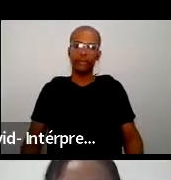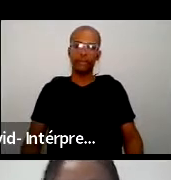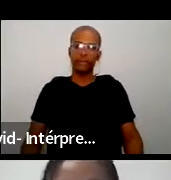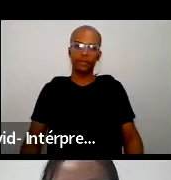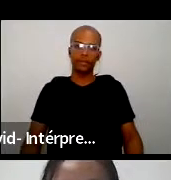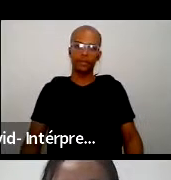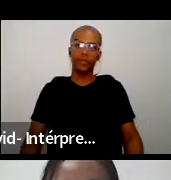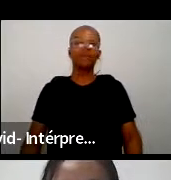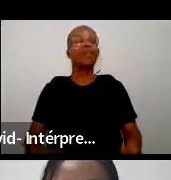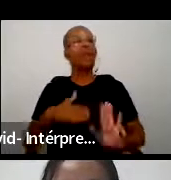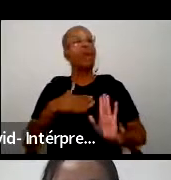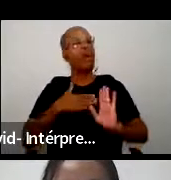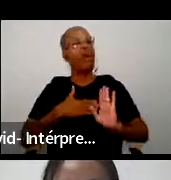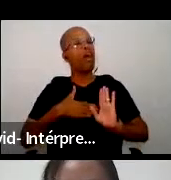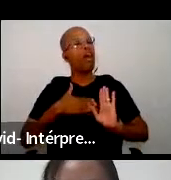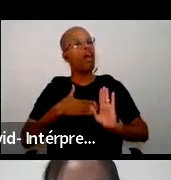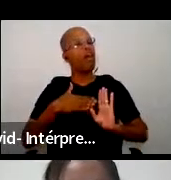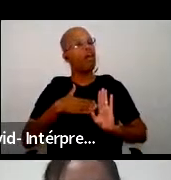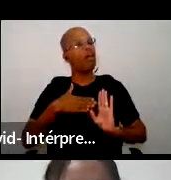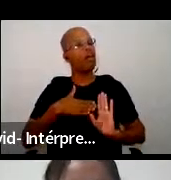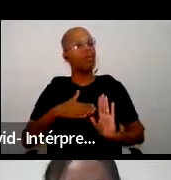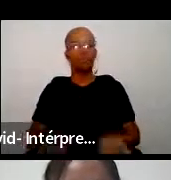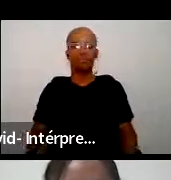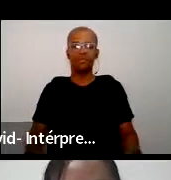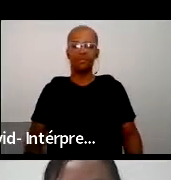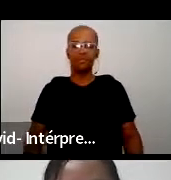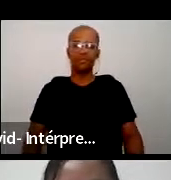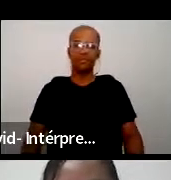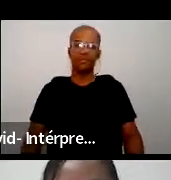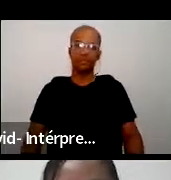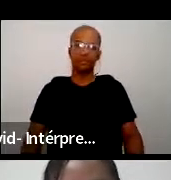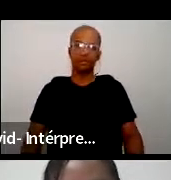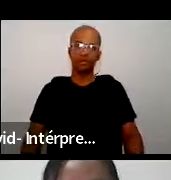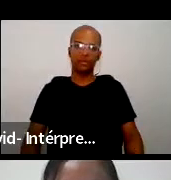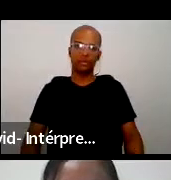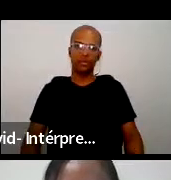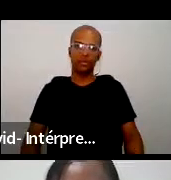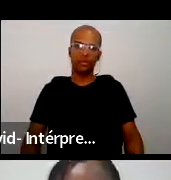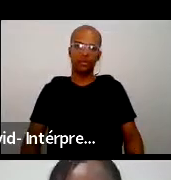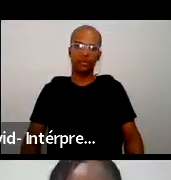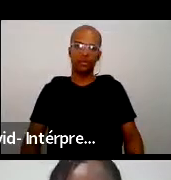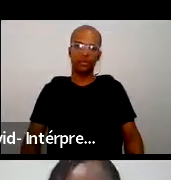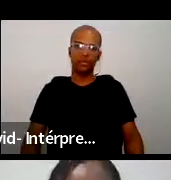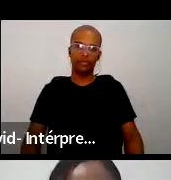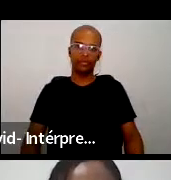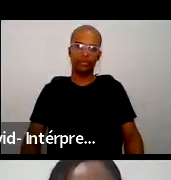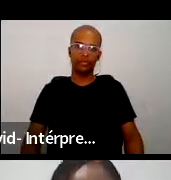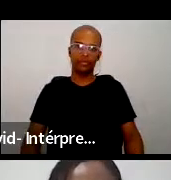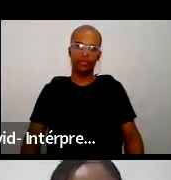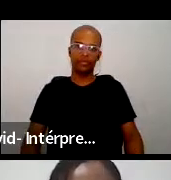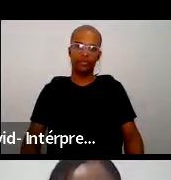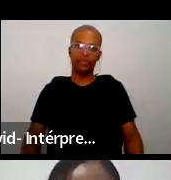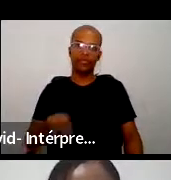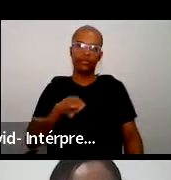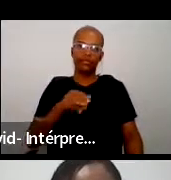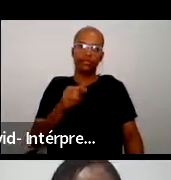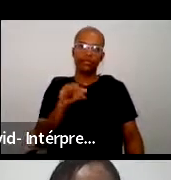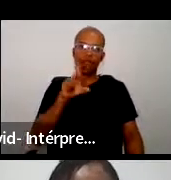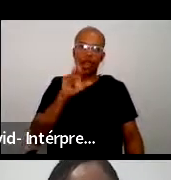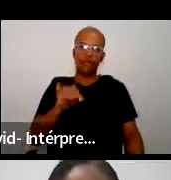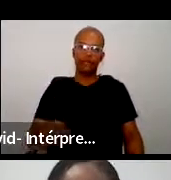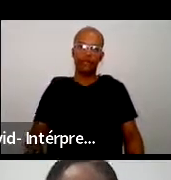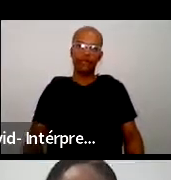Um de cada vez. Eu vou puxar a fila, então, tá? Vai lá, Mari. Eu